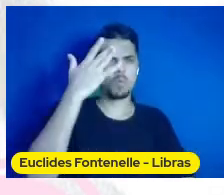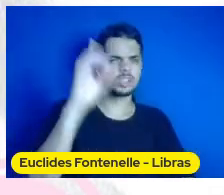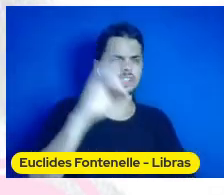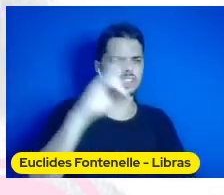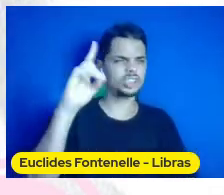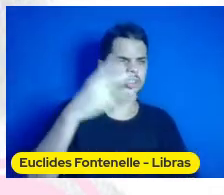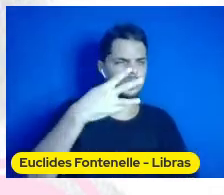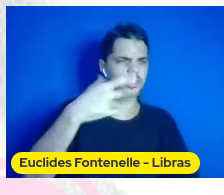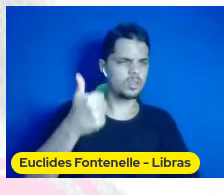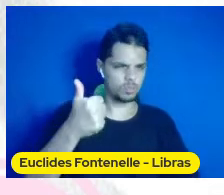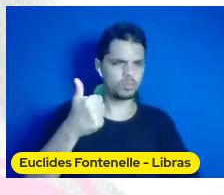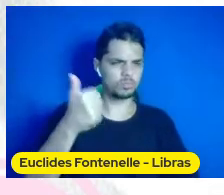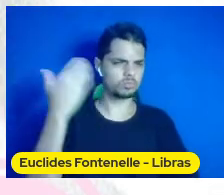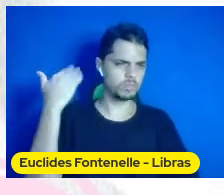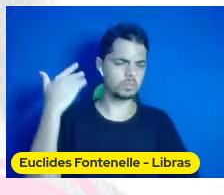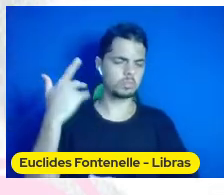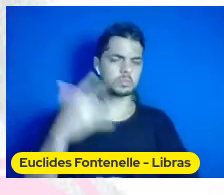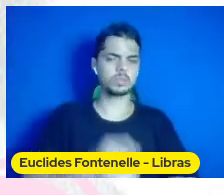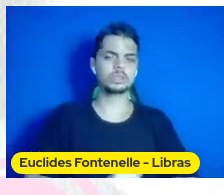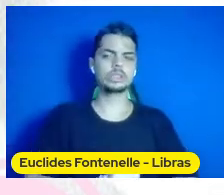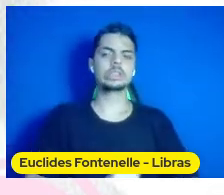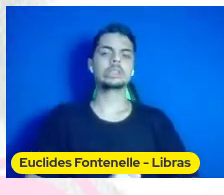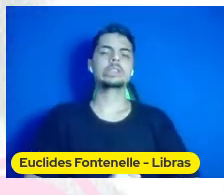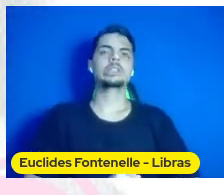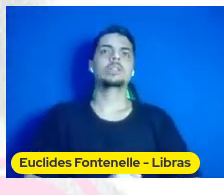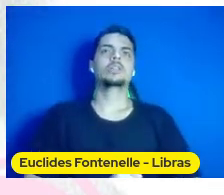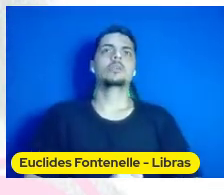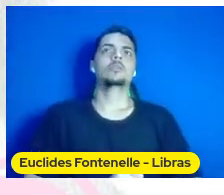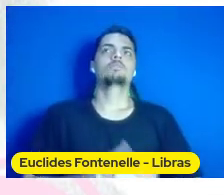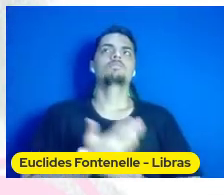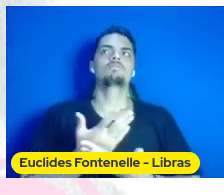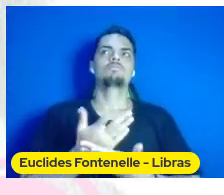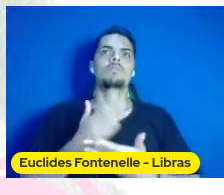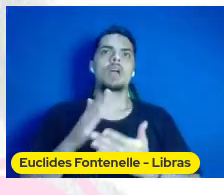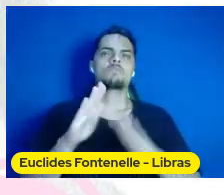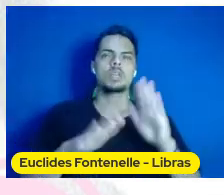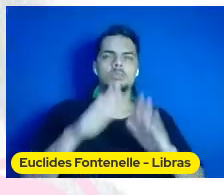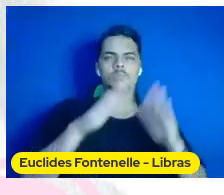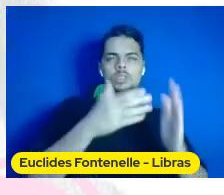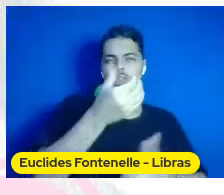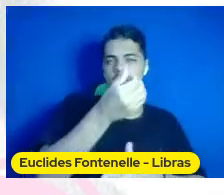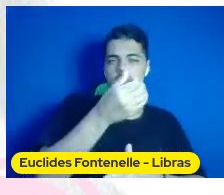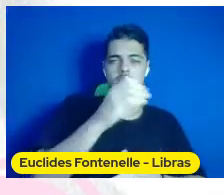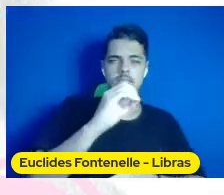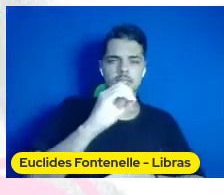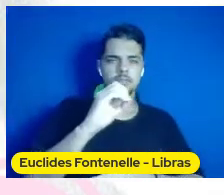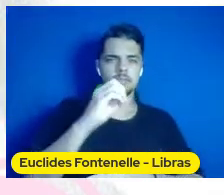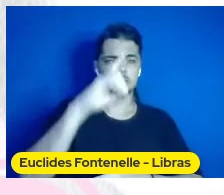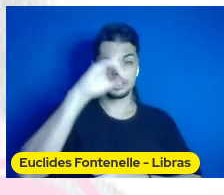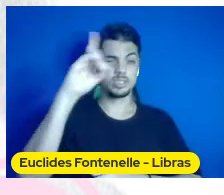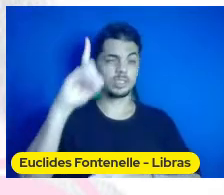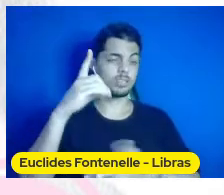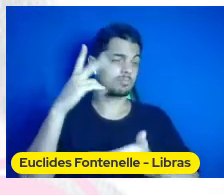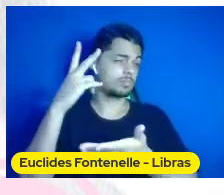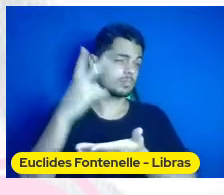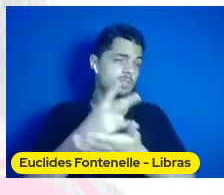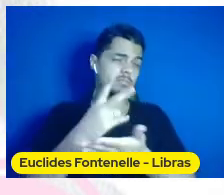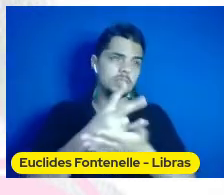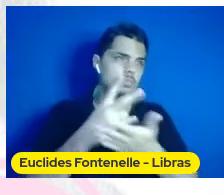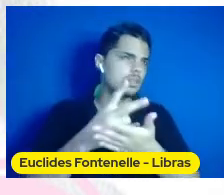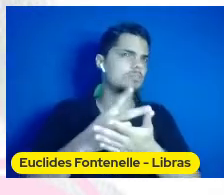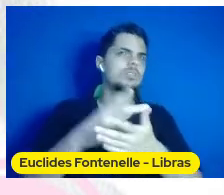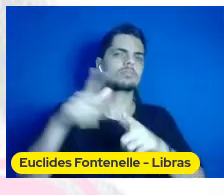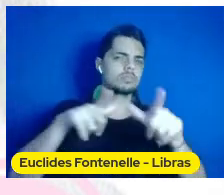a gente demorou 60 dias a campanha, a gente pleiteava R$30 mil, e a gente conseguiu